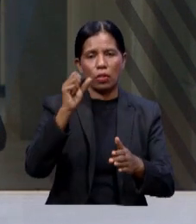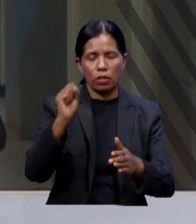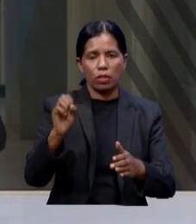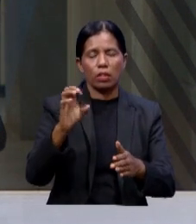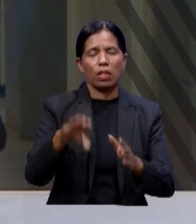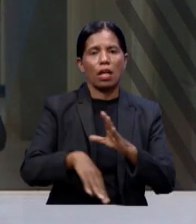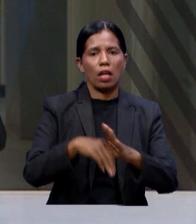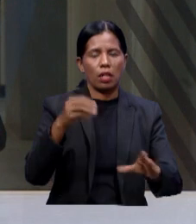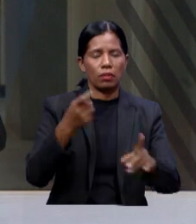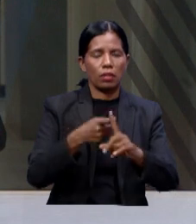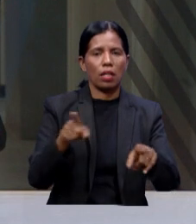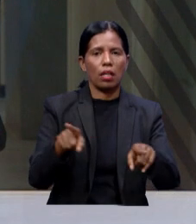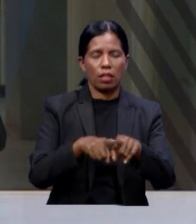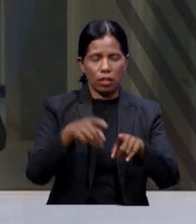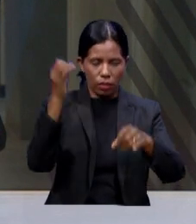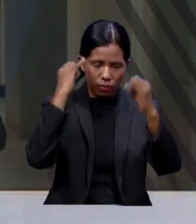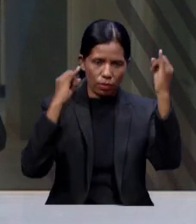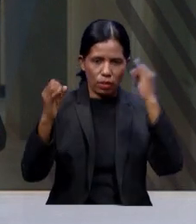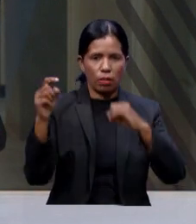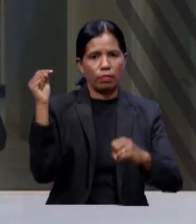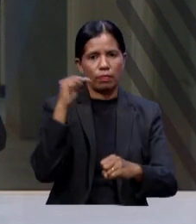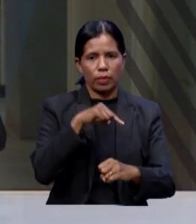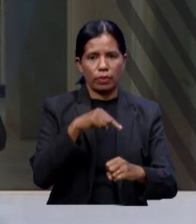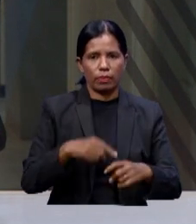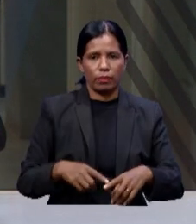a nessa informação falsa.